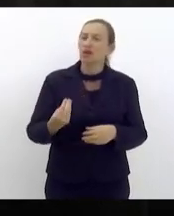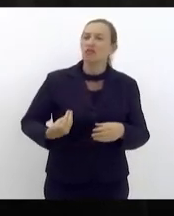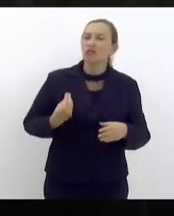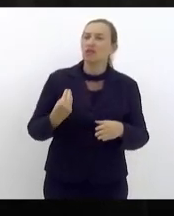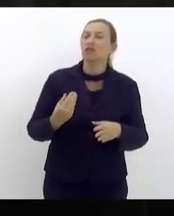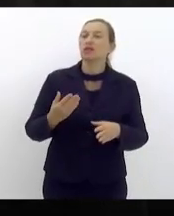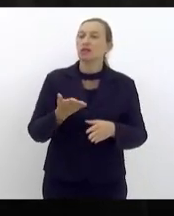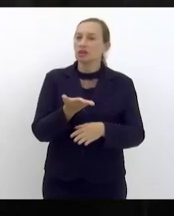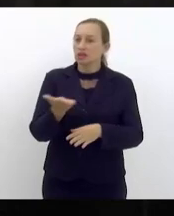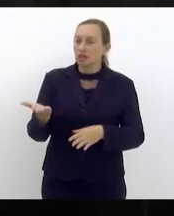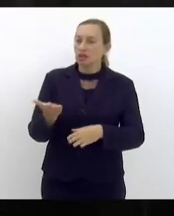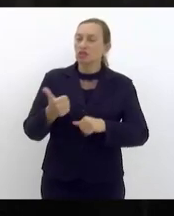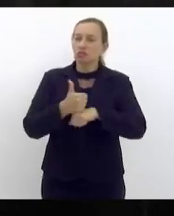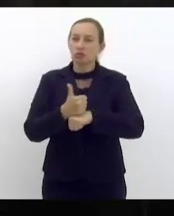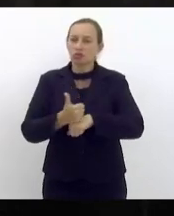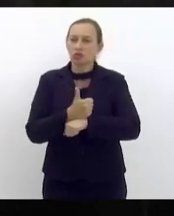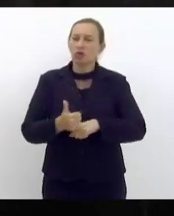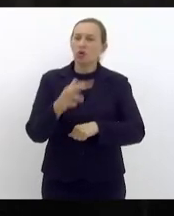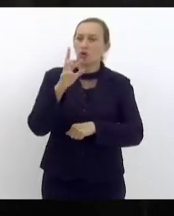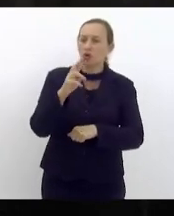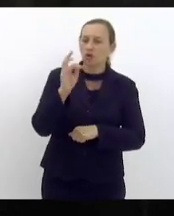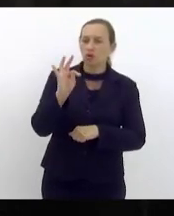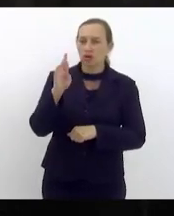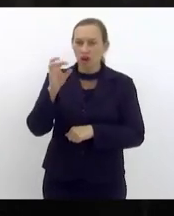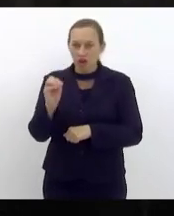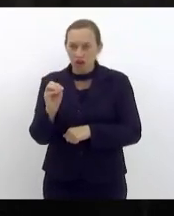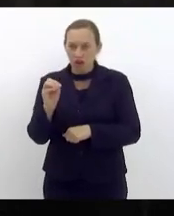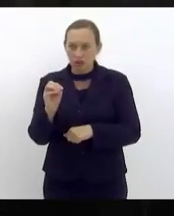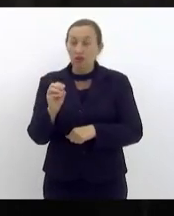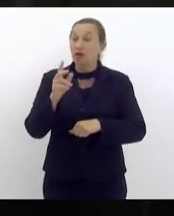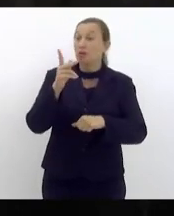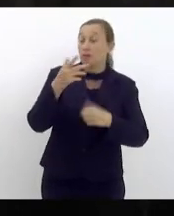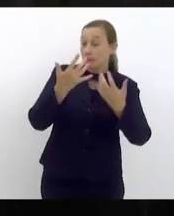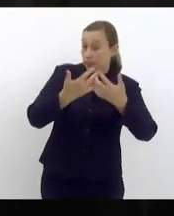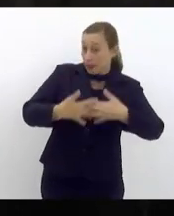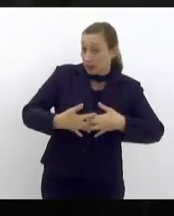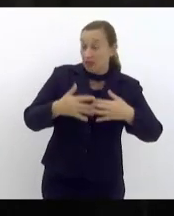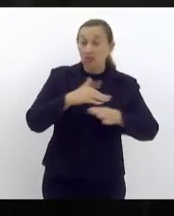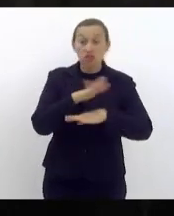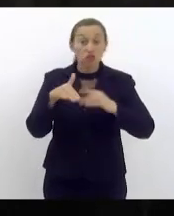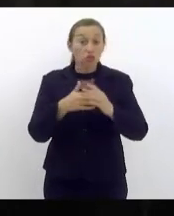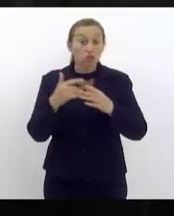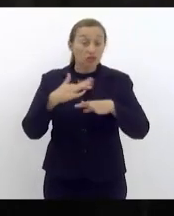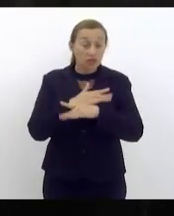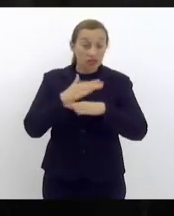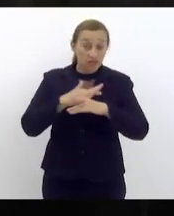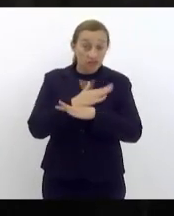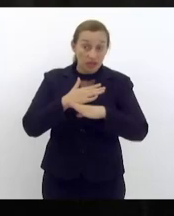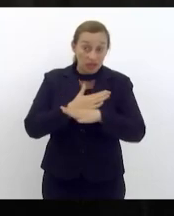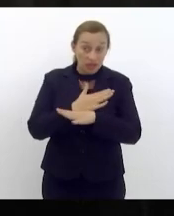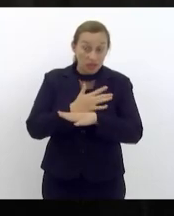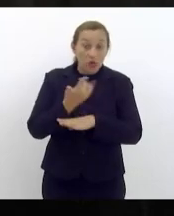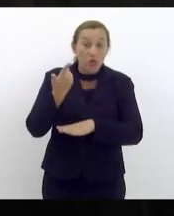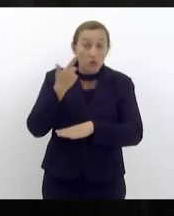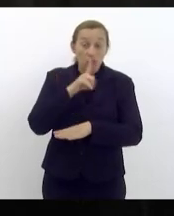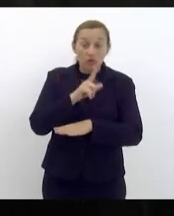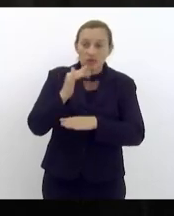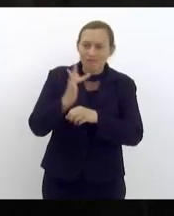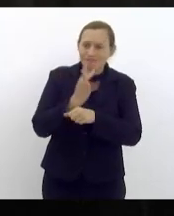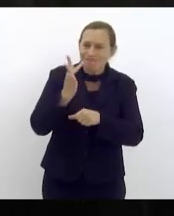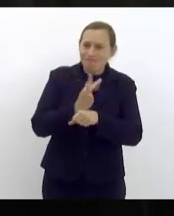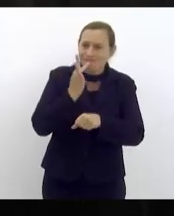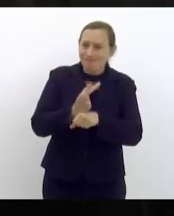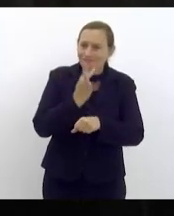então rodoviário e Rodoviário de Petrópolis e de todas as cidades que ainda conseguem resistir